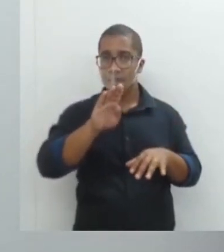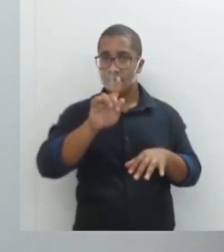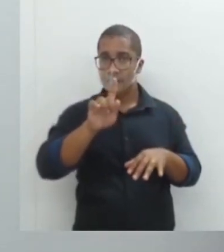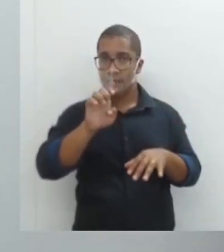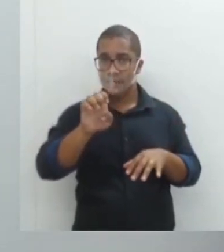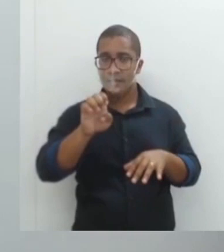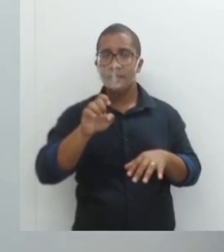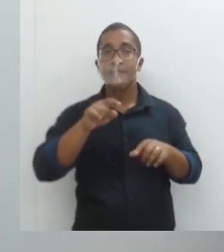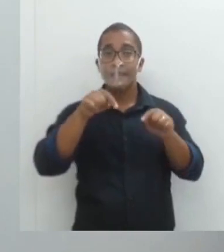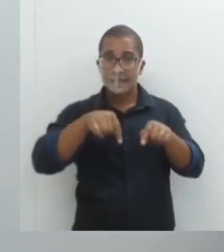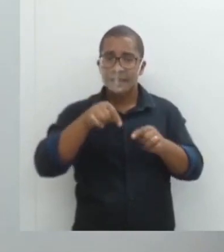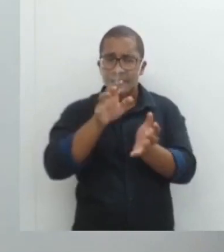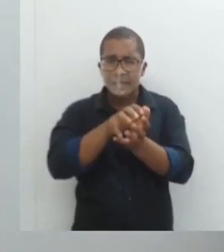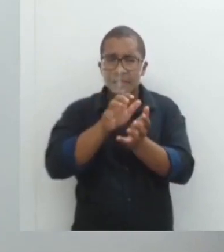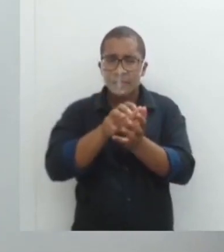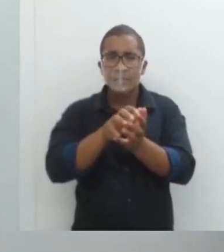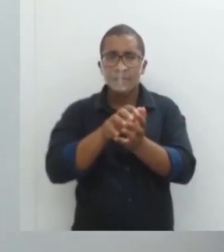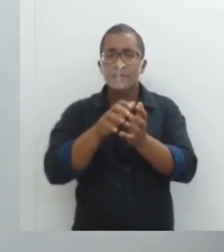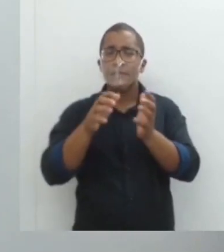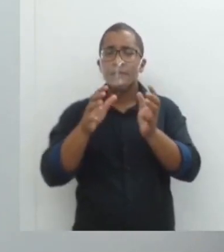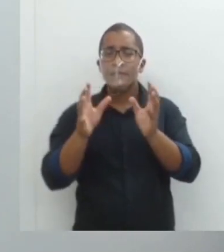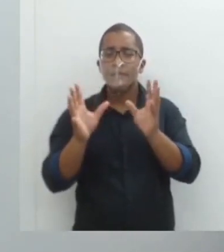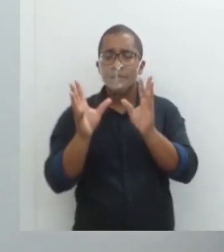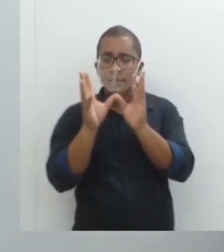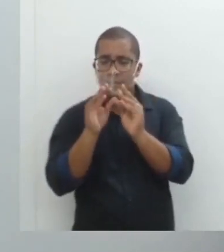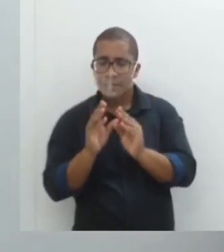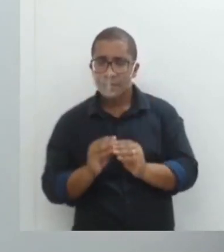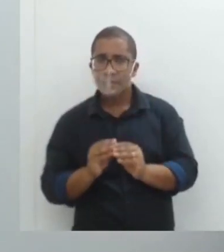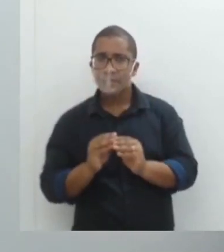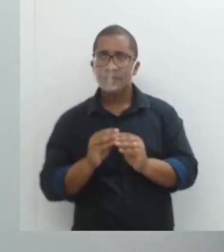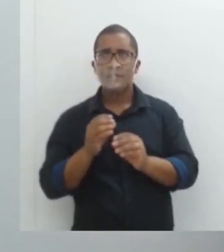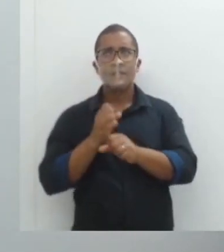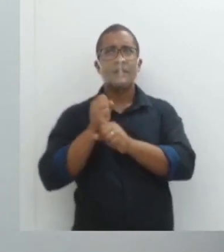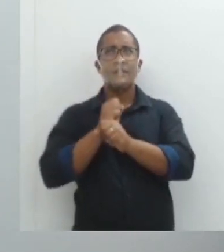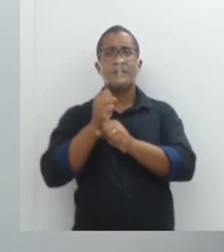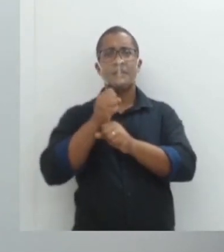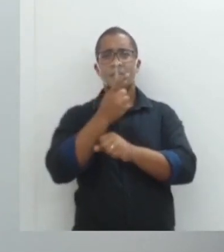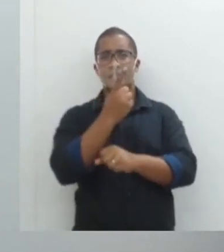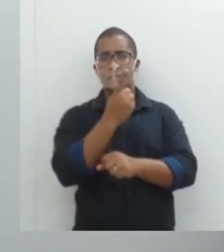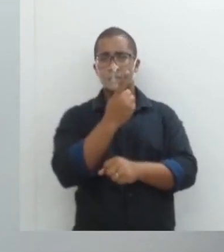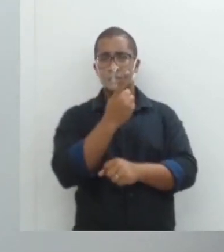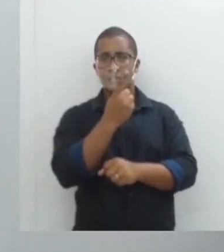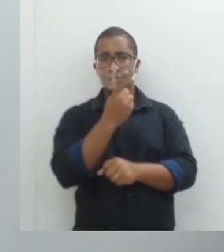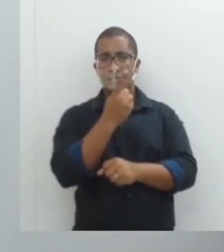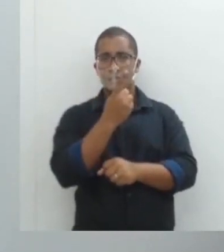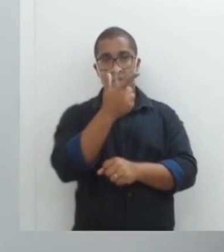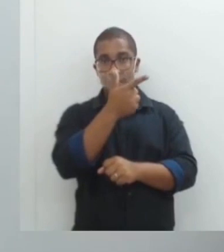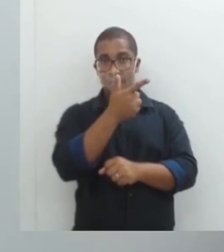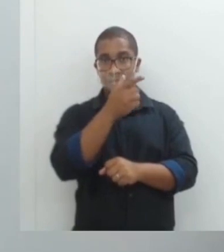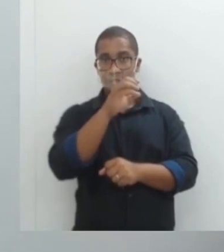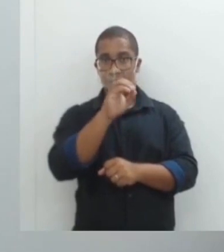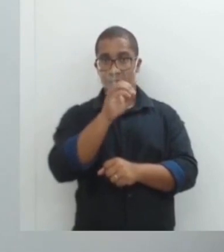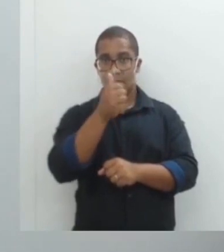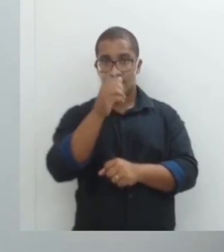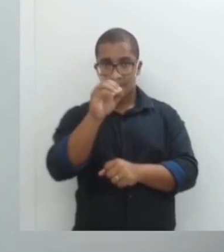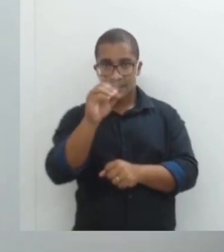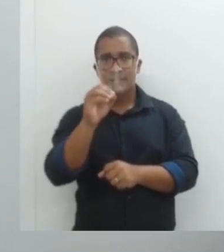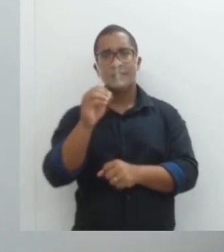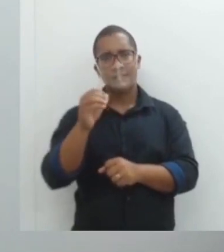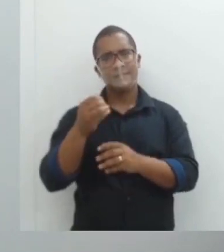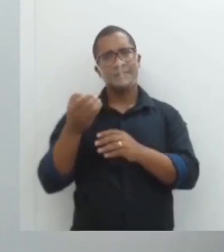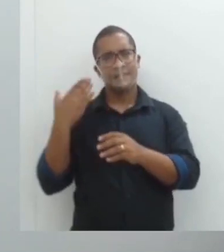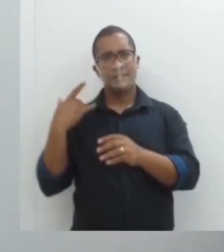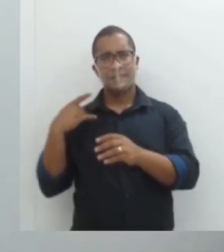possui atualmente, isso é o censo de 2010, tá, gente? Infelizmente, no ano de 2020 ia ter um novo censo do IBGE, mas